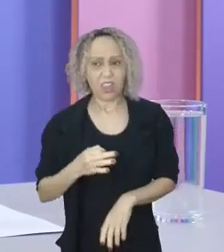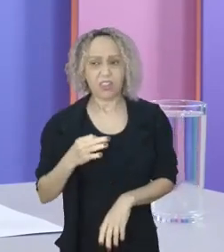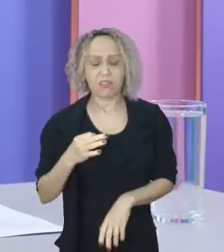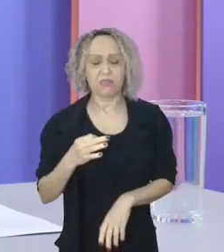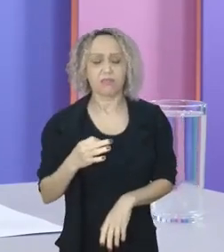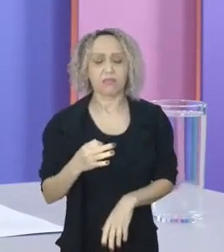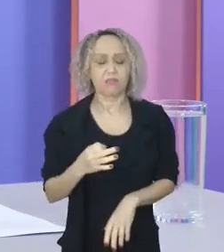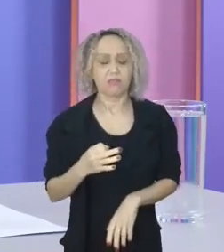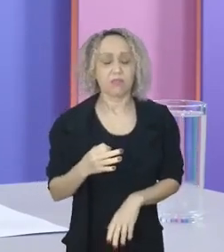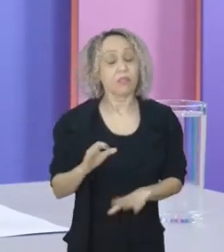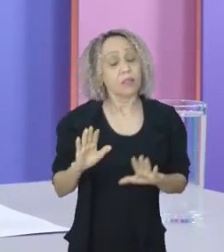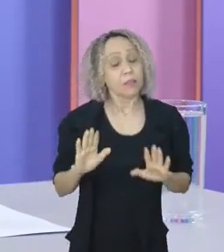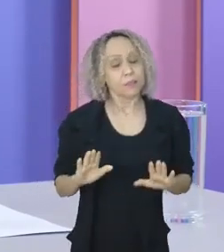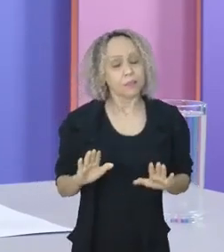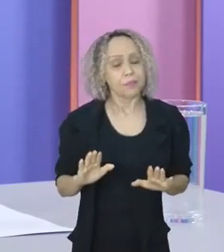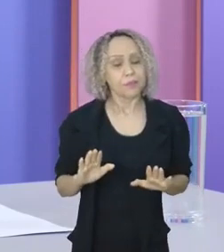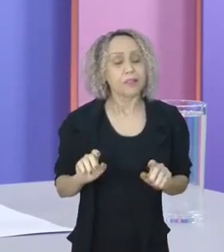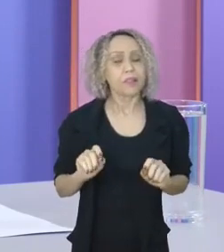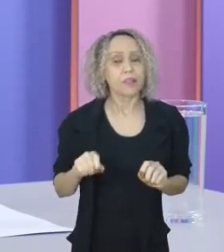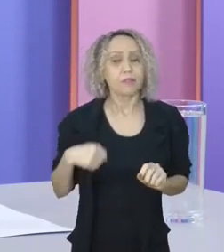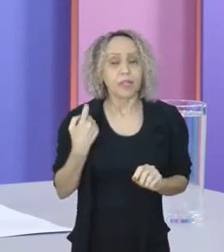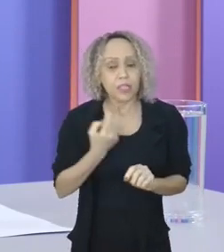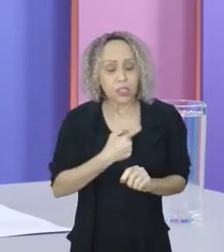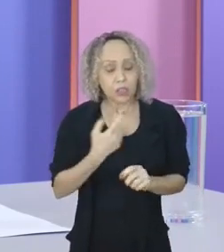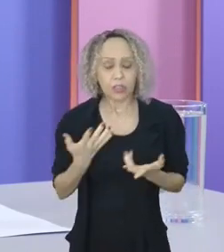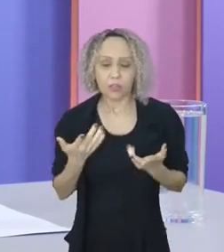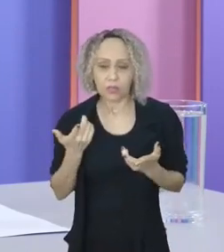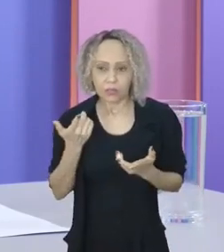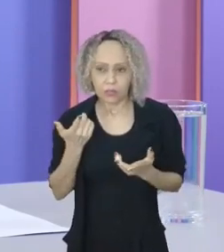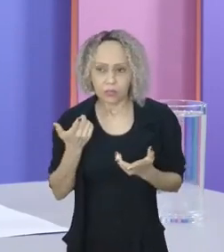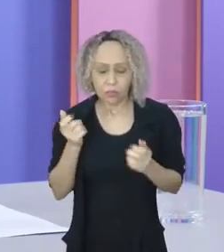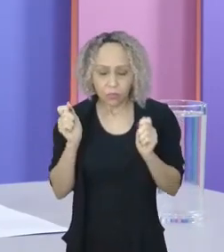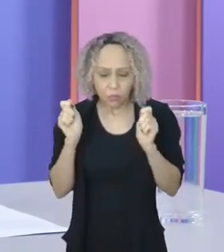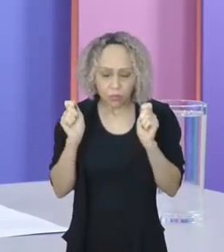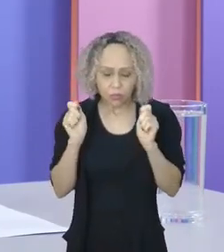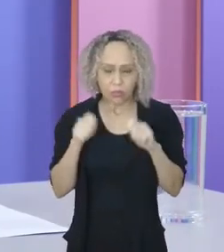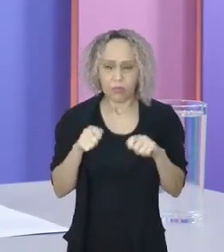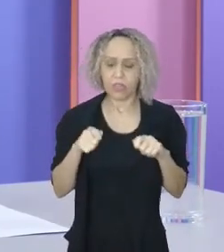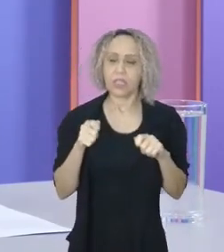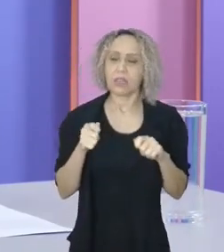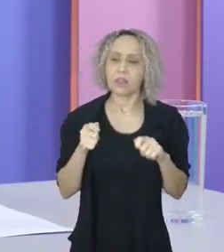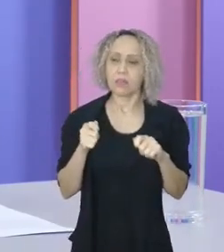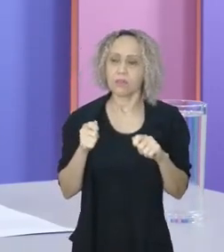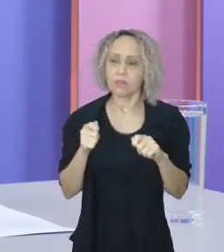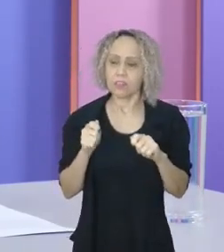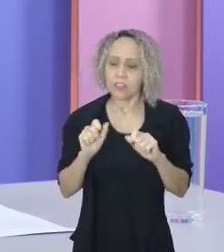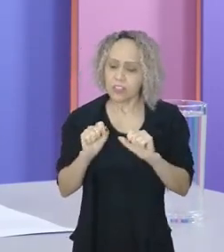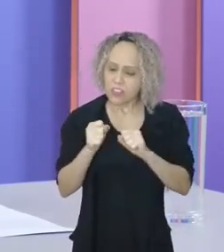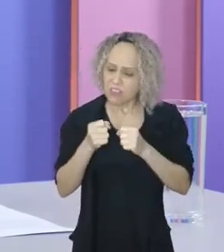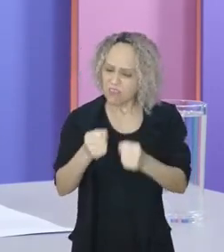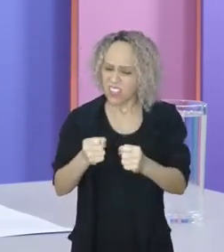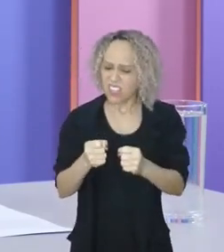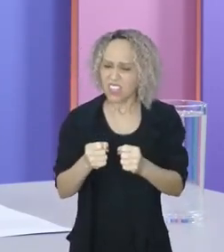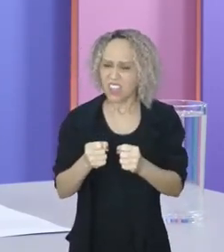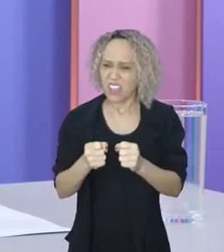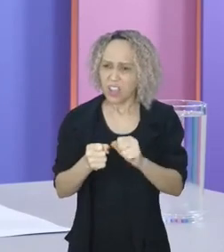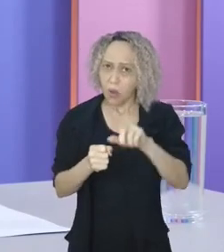verdadeiramente o genocídio que é praticado